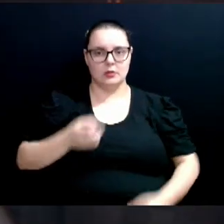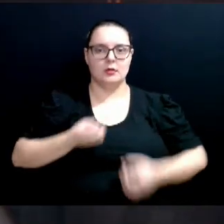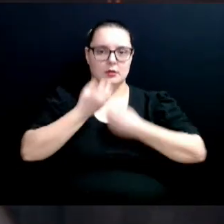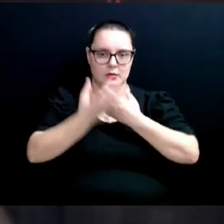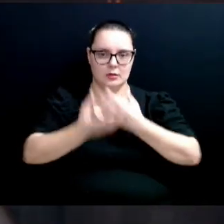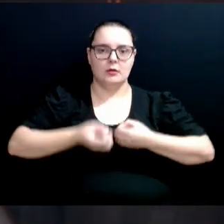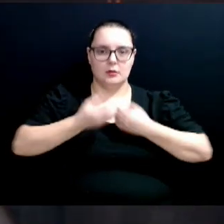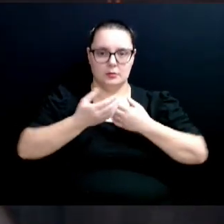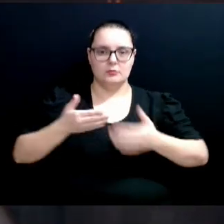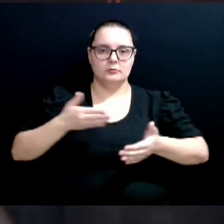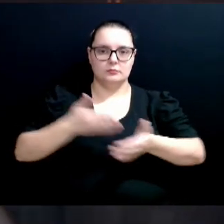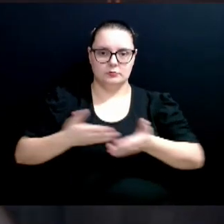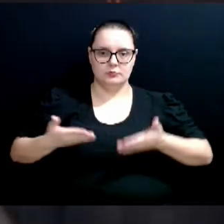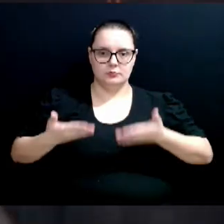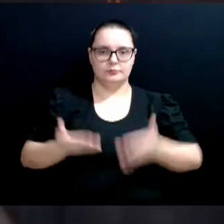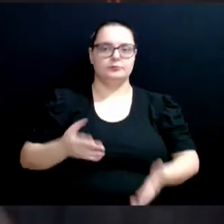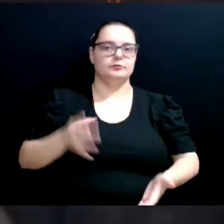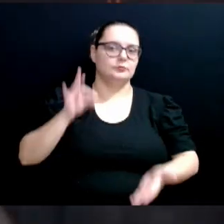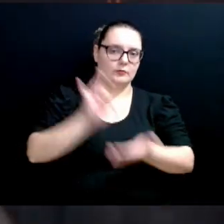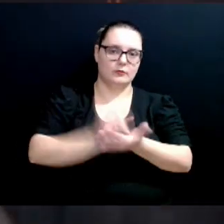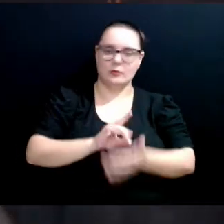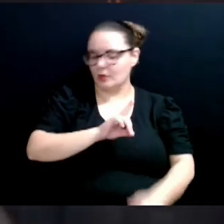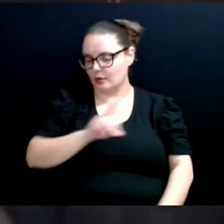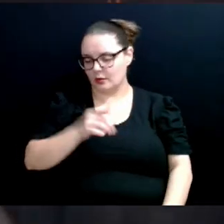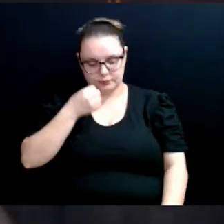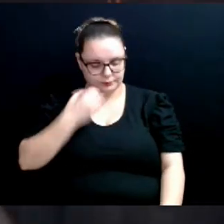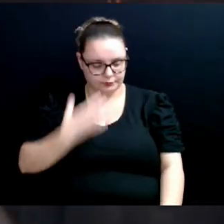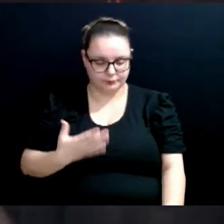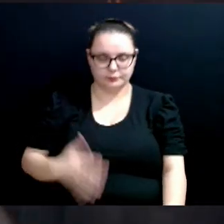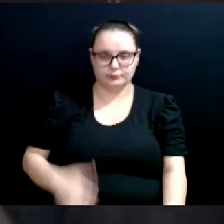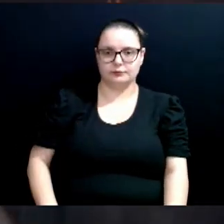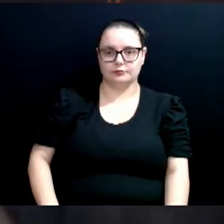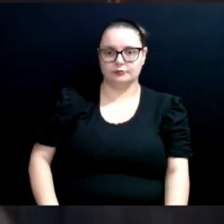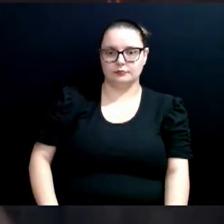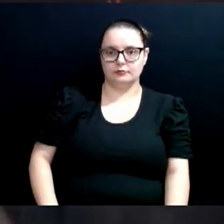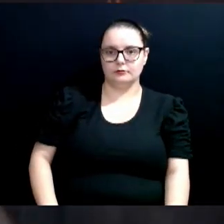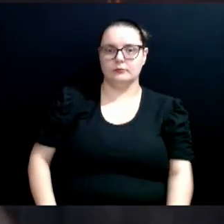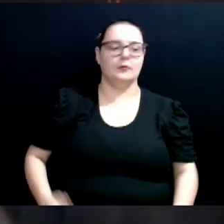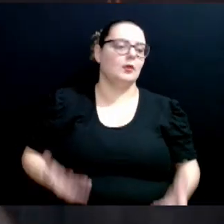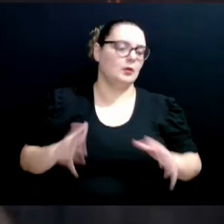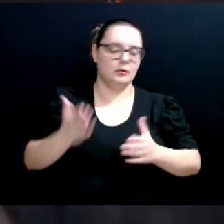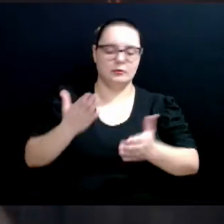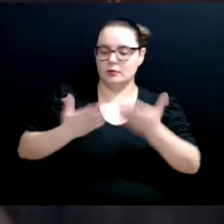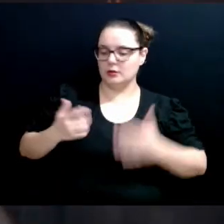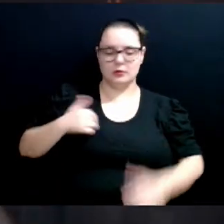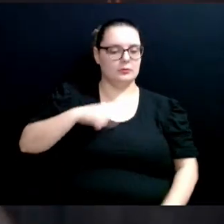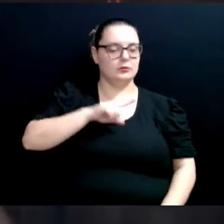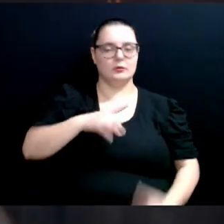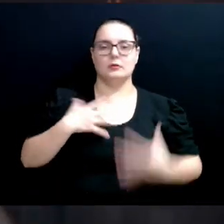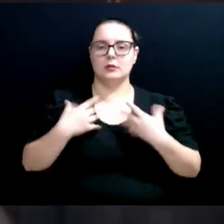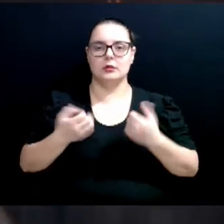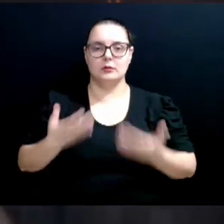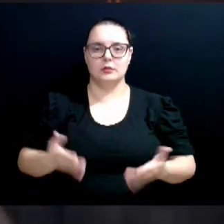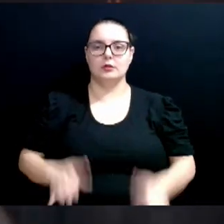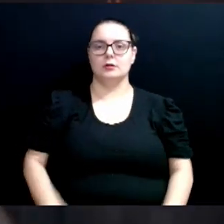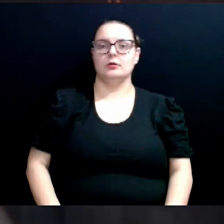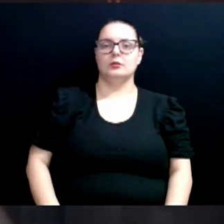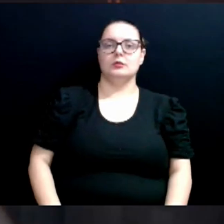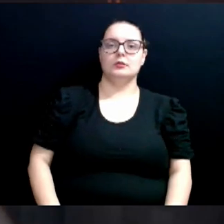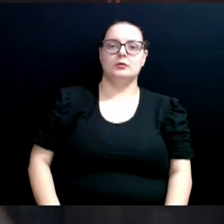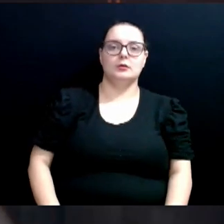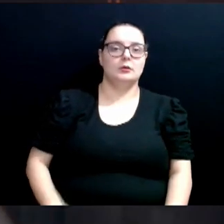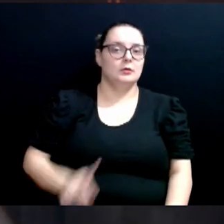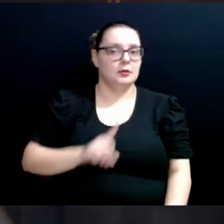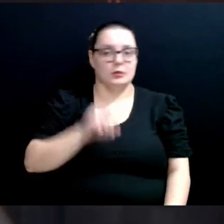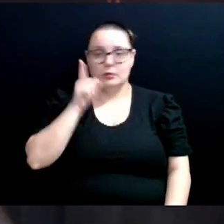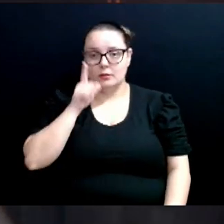né? Olha, realmente isso daqui não tá bom, eu não quero que você me trate assim, eu não aceito isso. Isso, para mim, a gente não vai conseguir caminhar